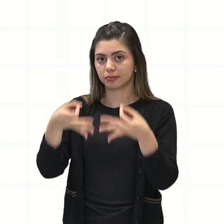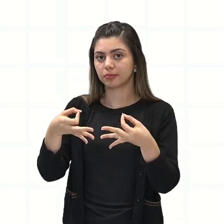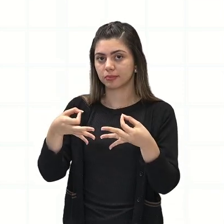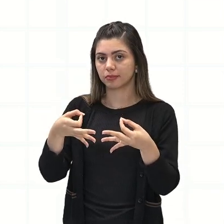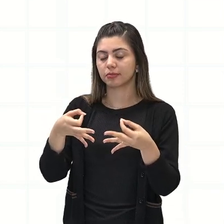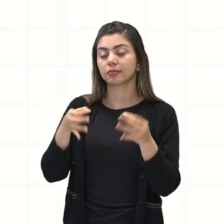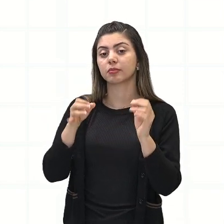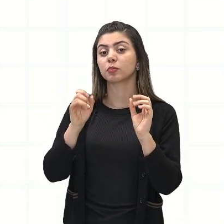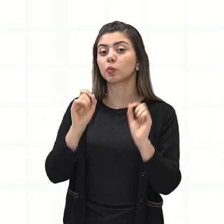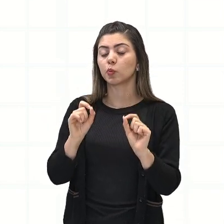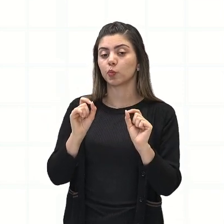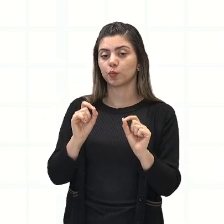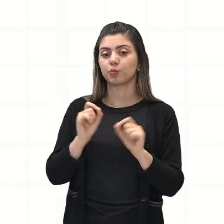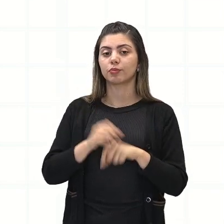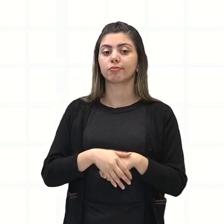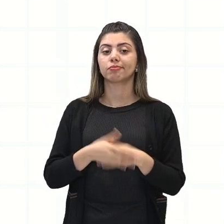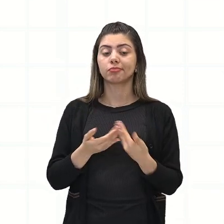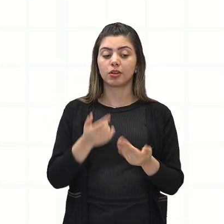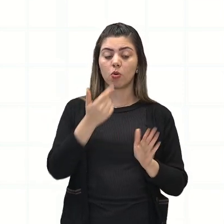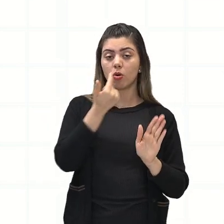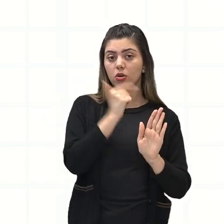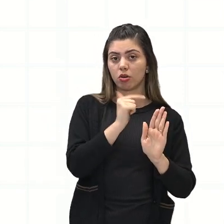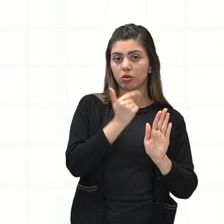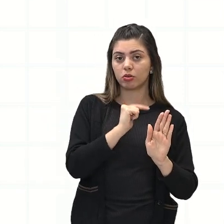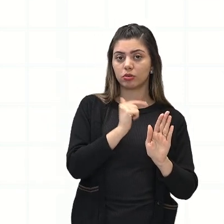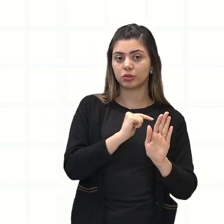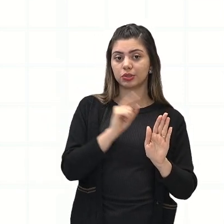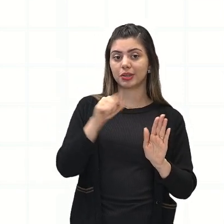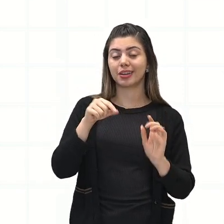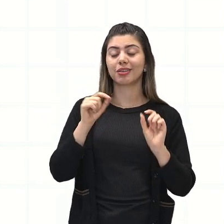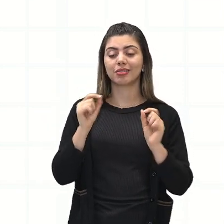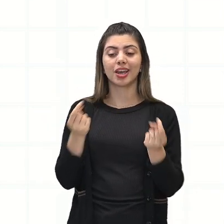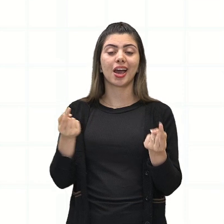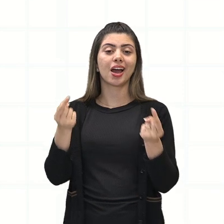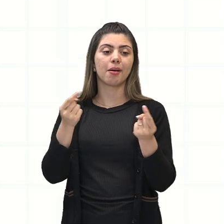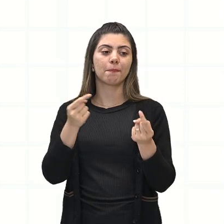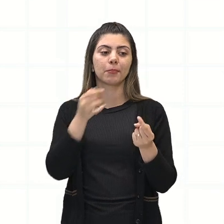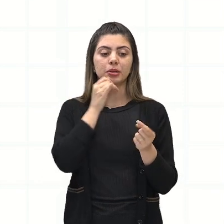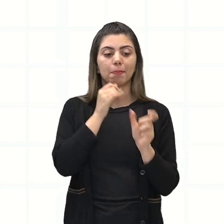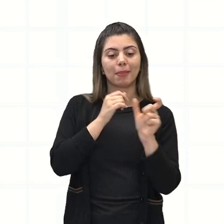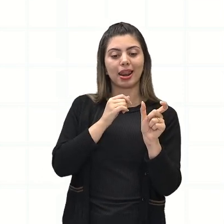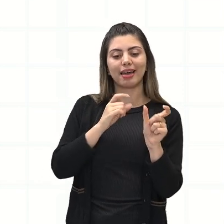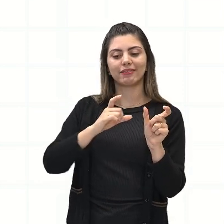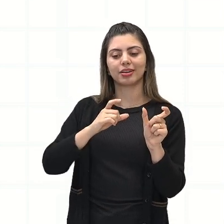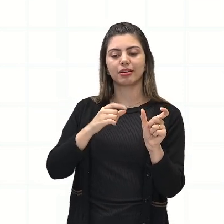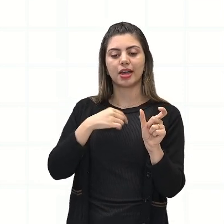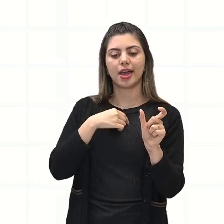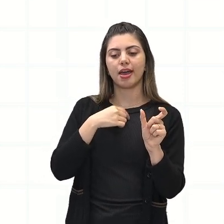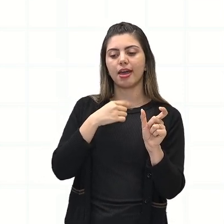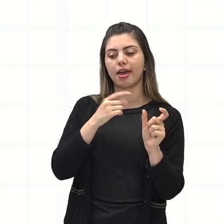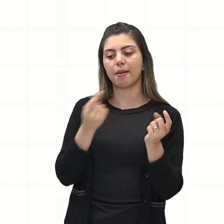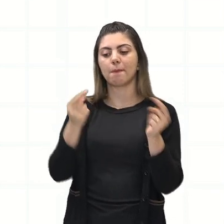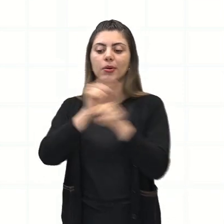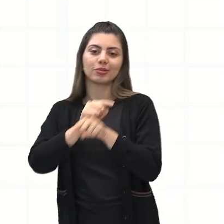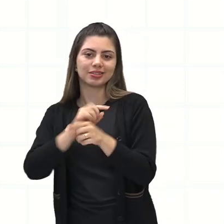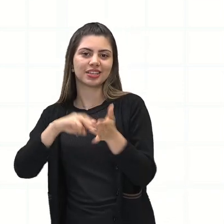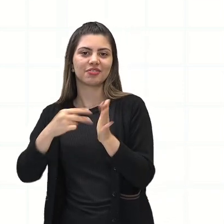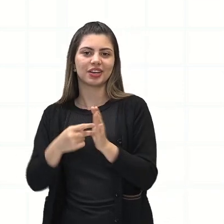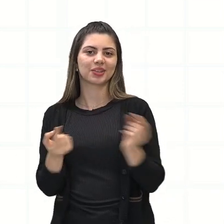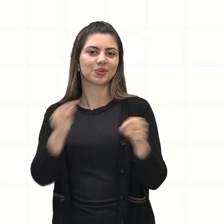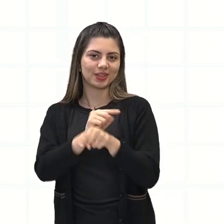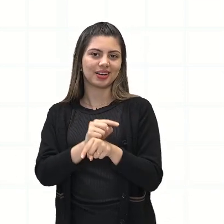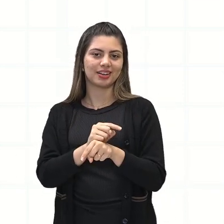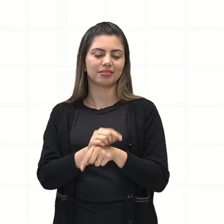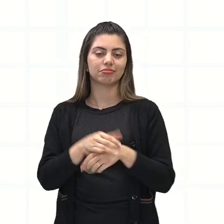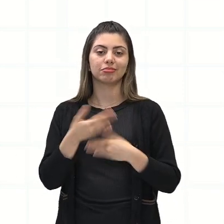ter atenção. Ironia é o contrário do que se quer dizer, certo? Então, quando se fala